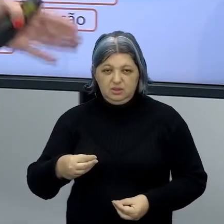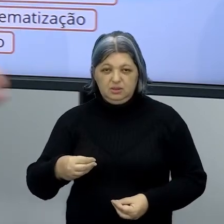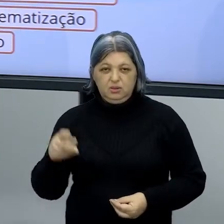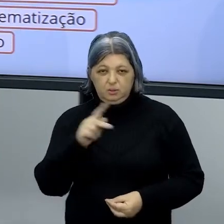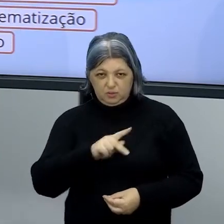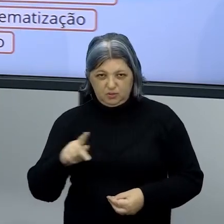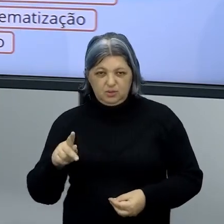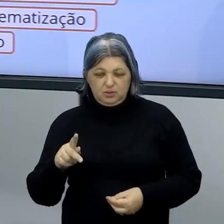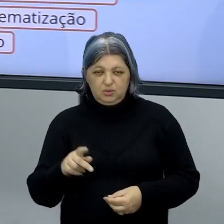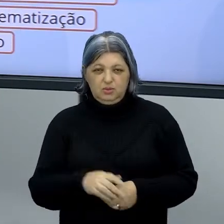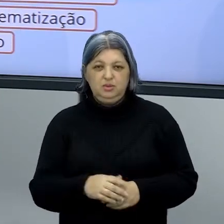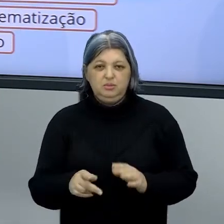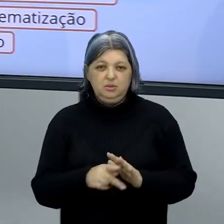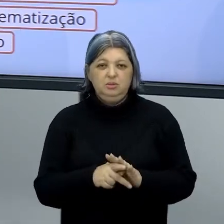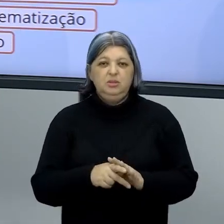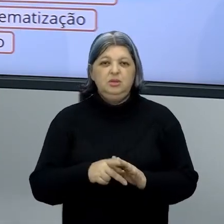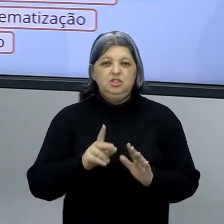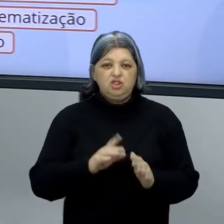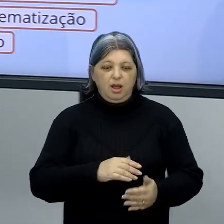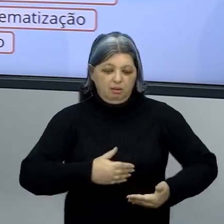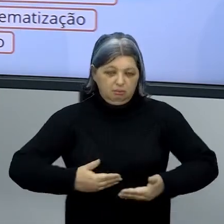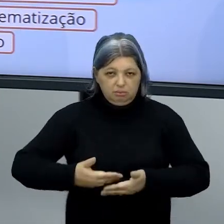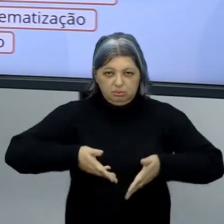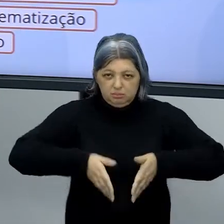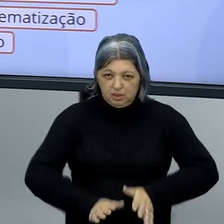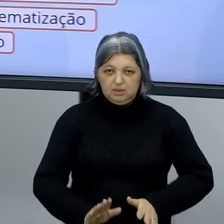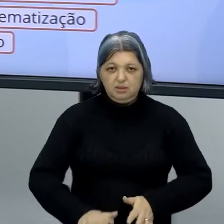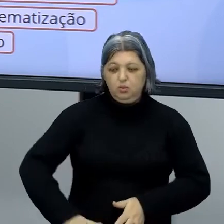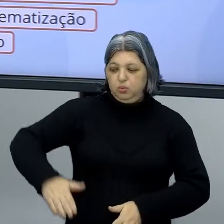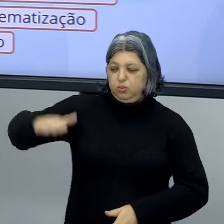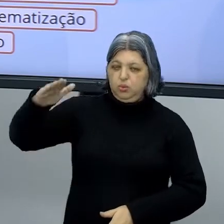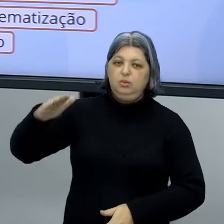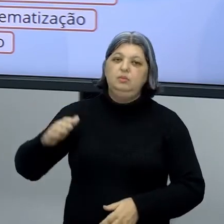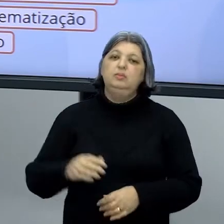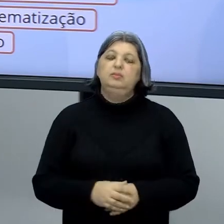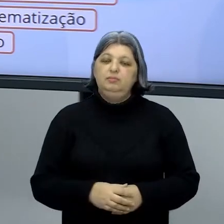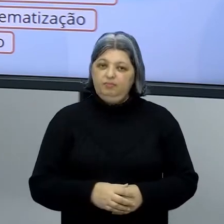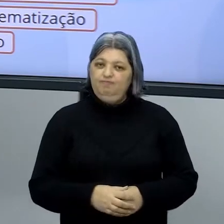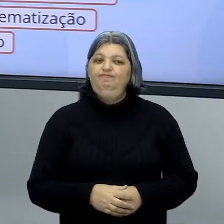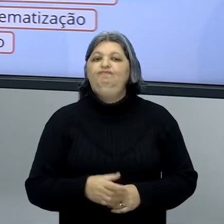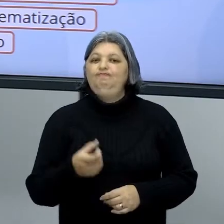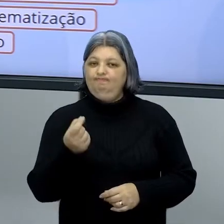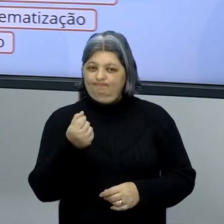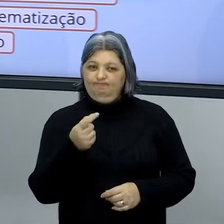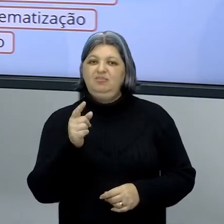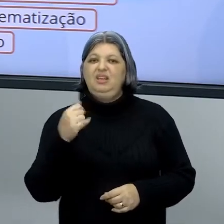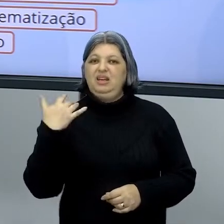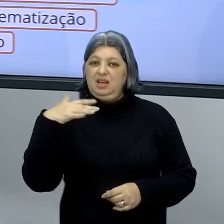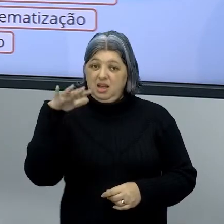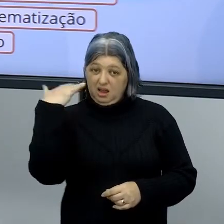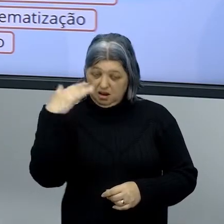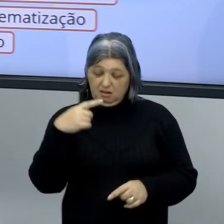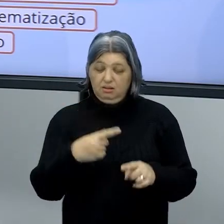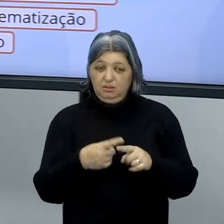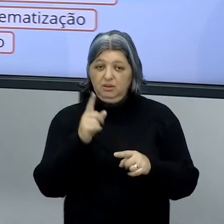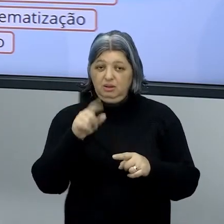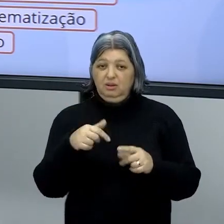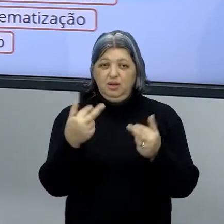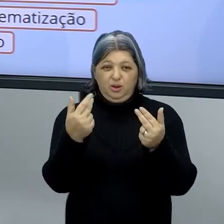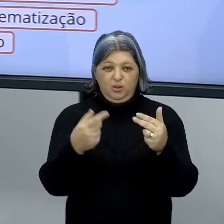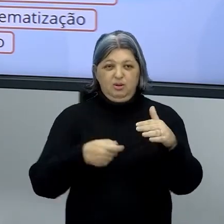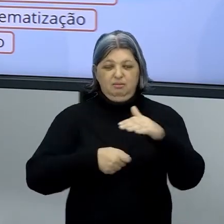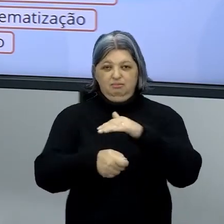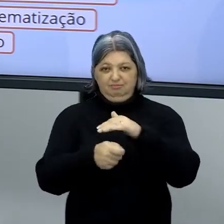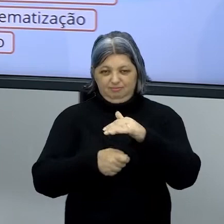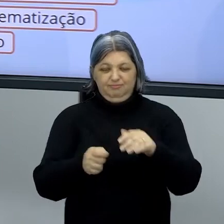que nasceu até os dias atuais, e é um valor significativo. É um valor alto, é um investimento, é um valor alto, né? É verdade. E aí